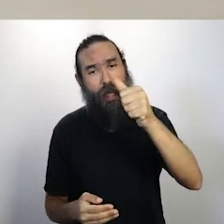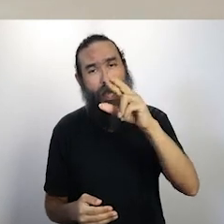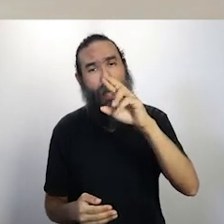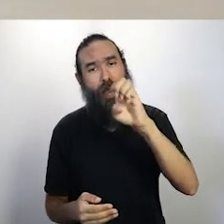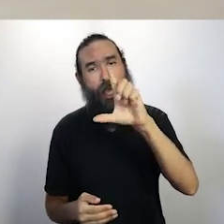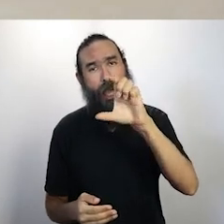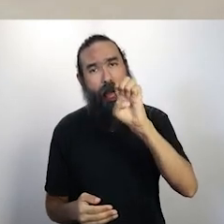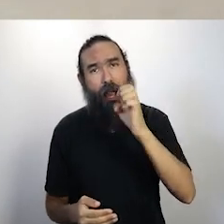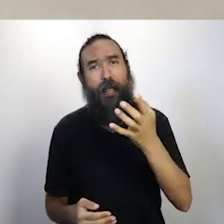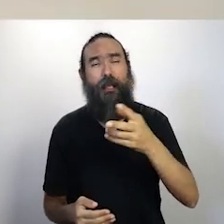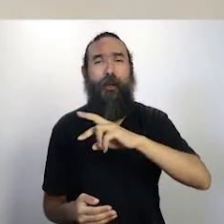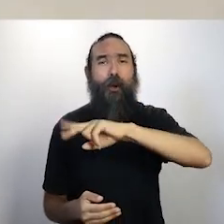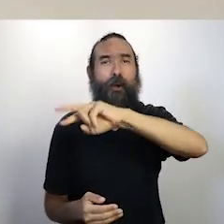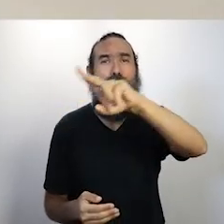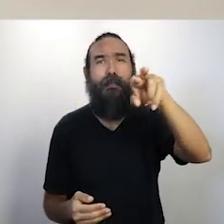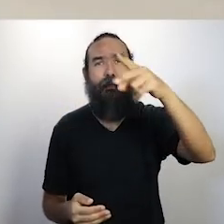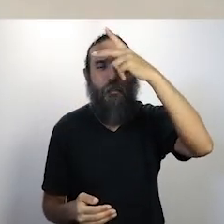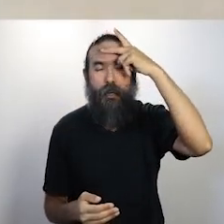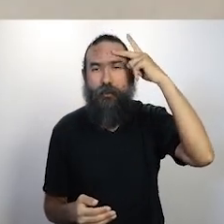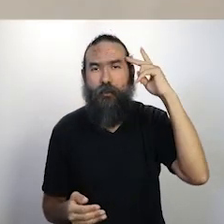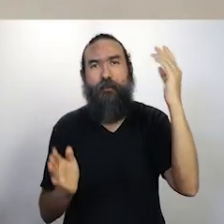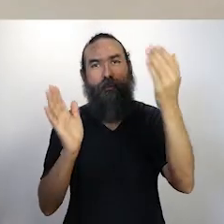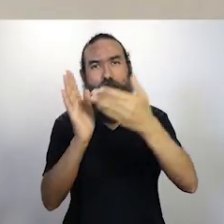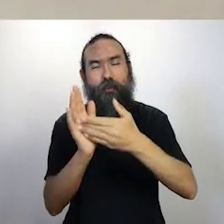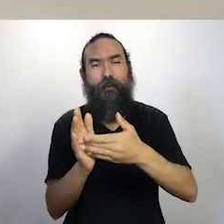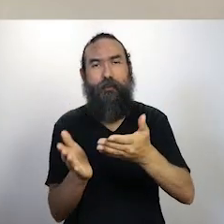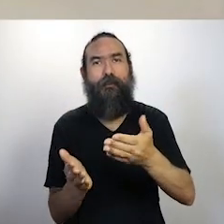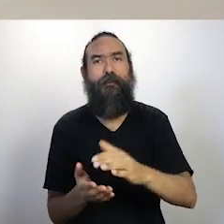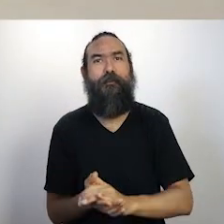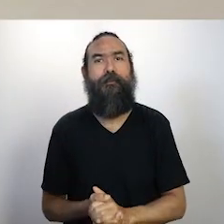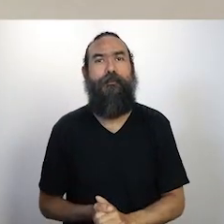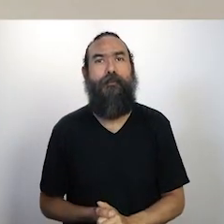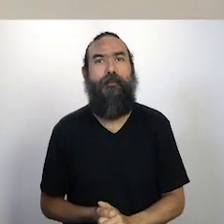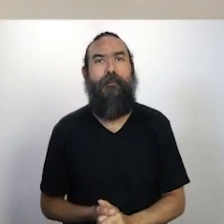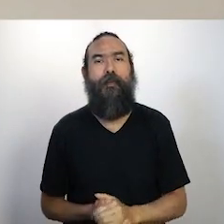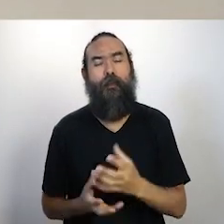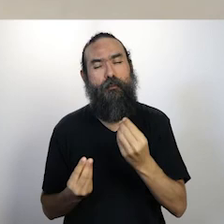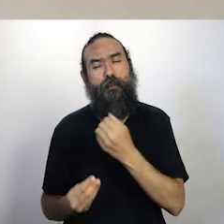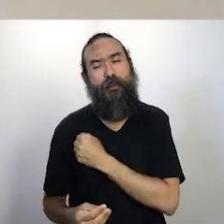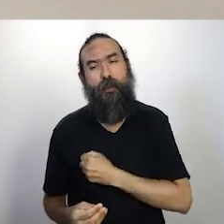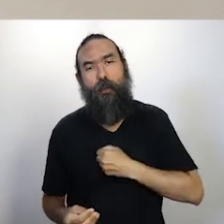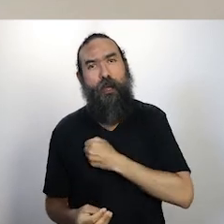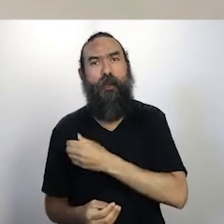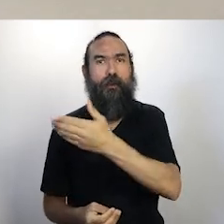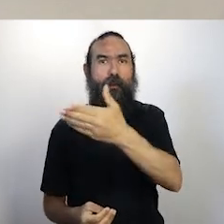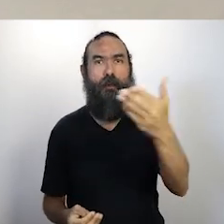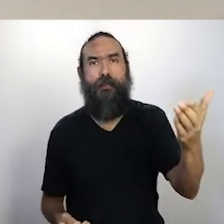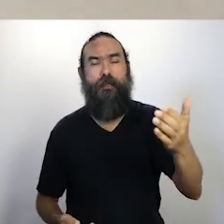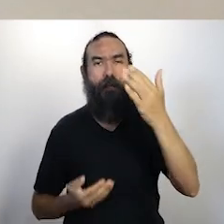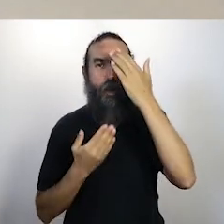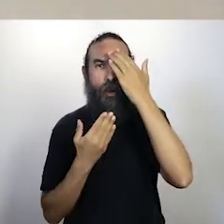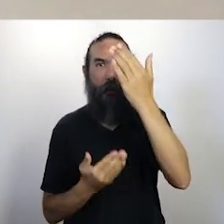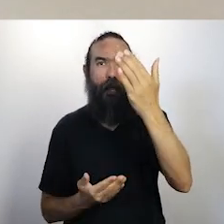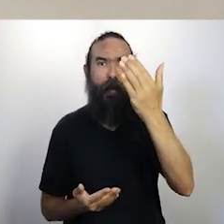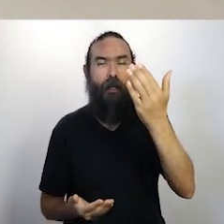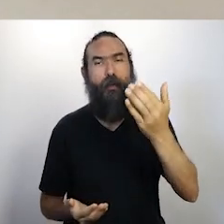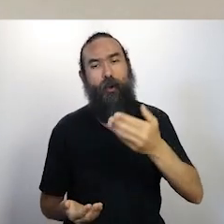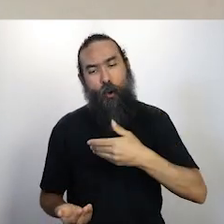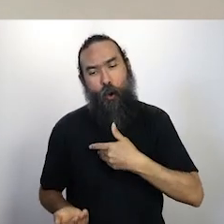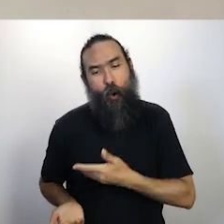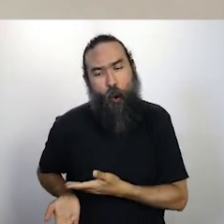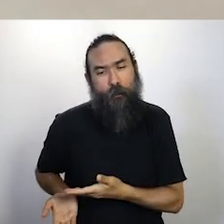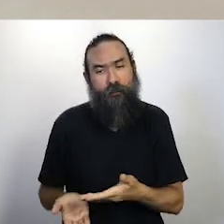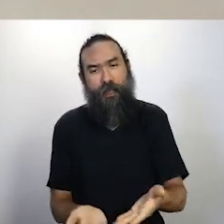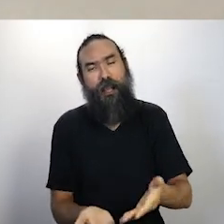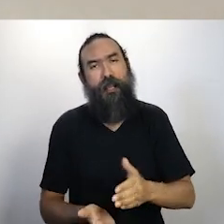Fundação Casa Grande disse né a Chapada é o território mais antigo do planeta e cada camada